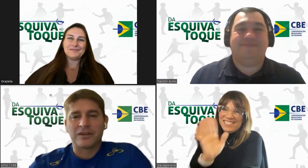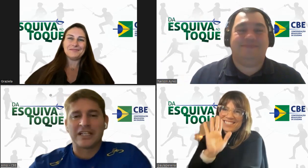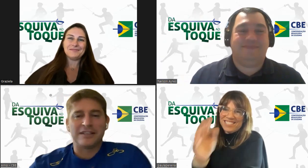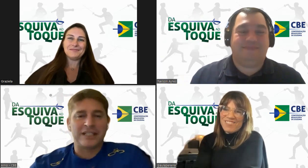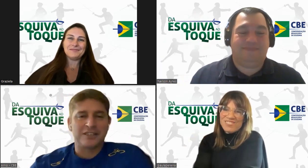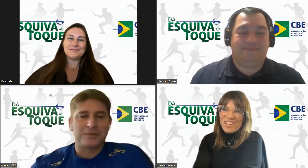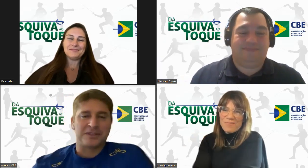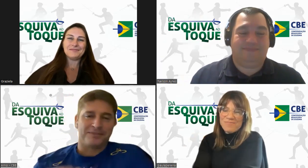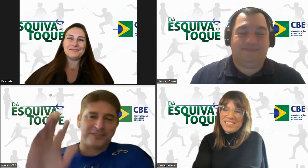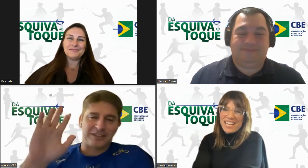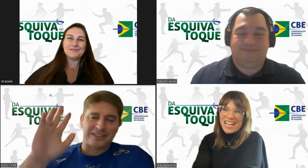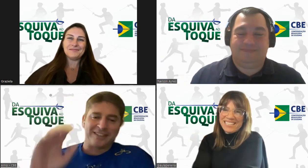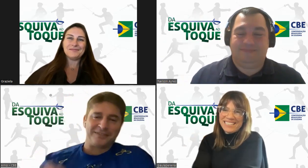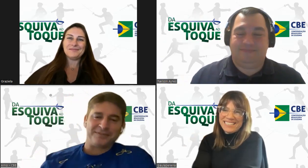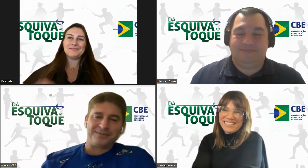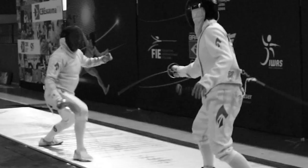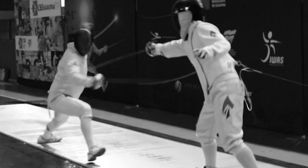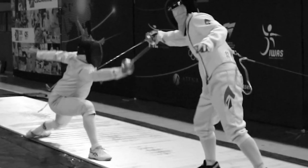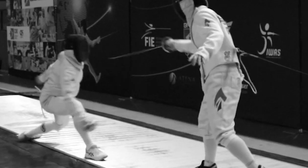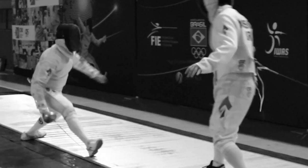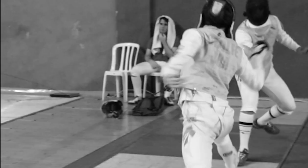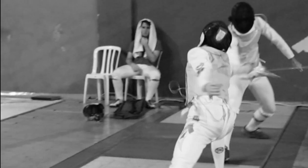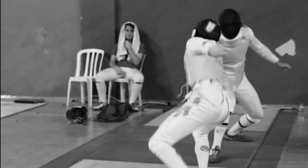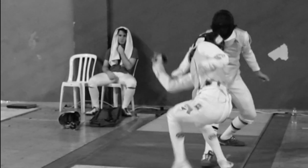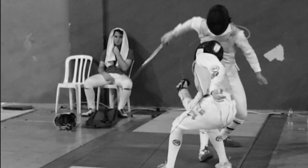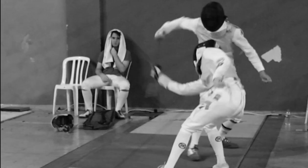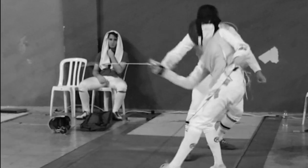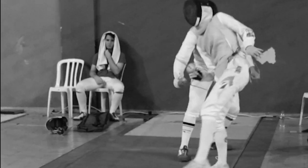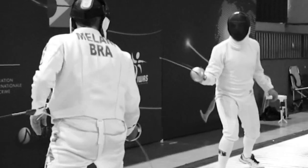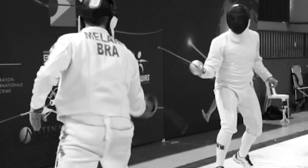um grande abraço tchau tchau